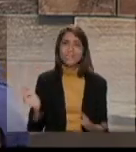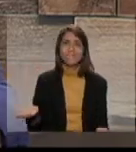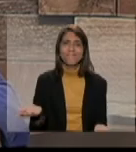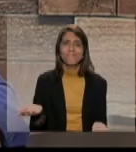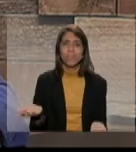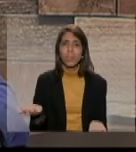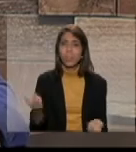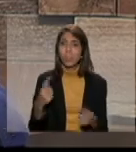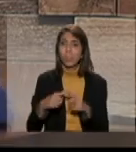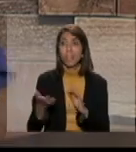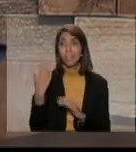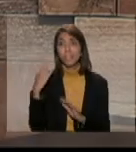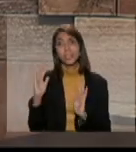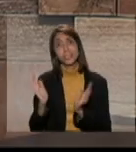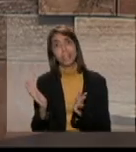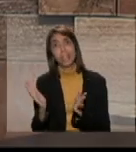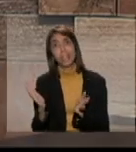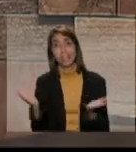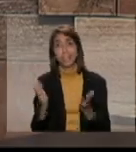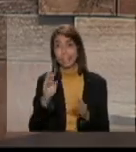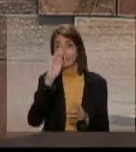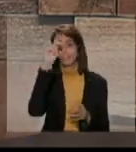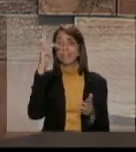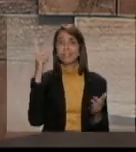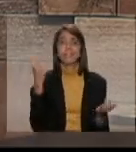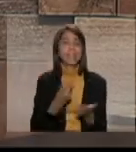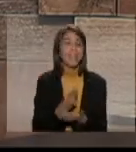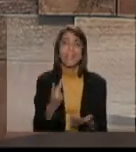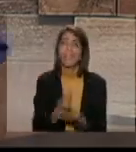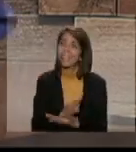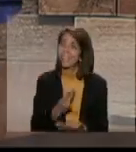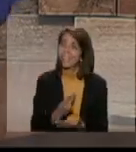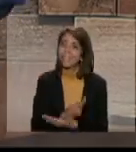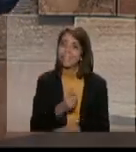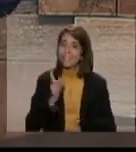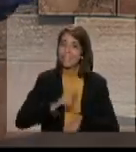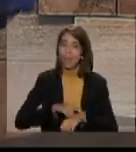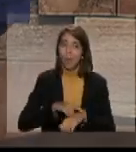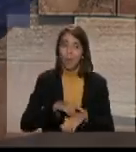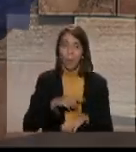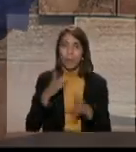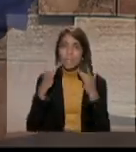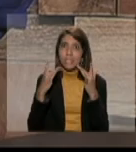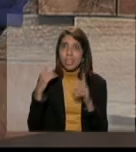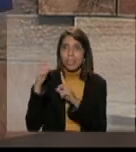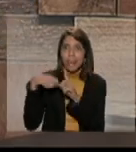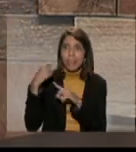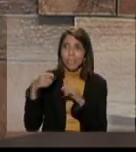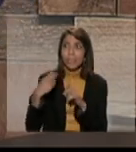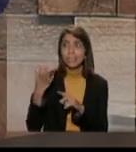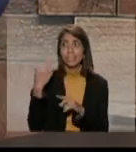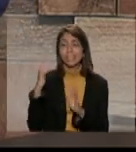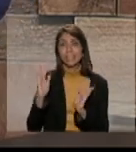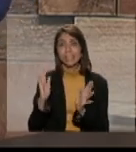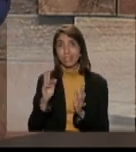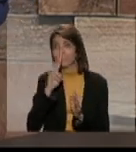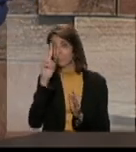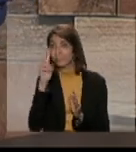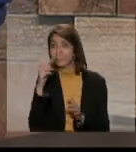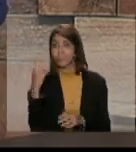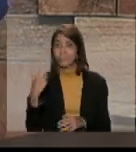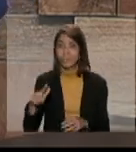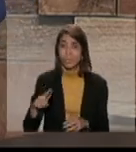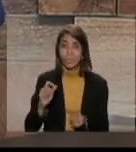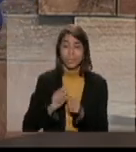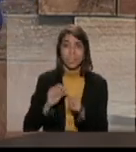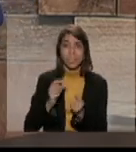podia tá fazendo aqui no brasil porque já aconteceu isso antes a eu me enganei mesmo na ordem dos fatores ele já tinha acontecido uma coisa muito grave que não